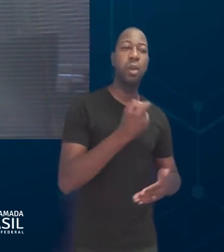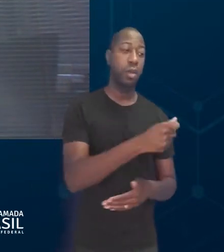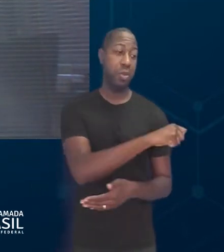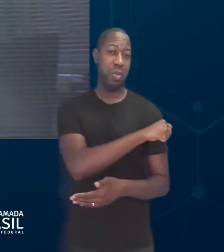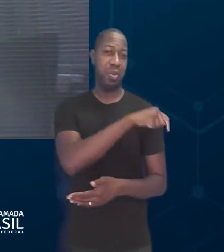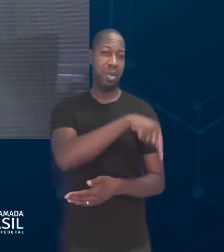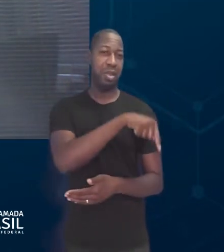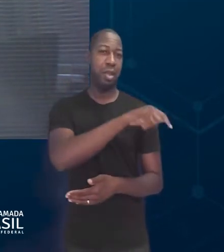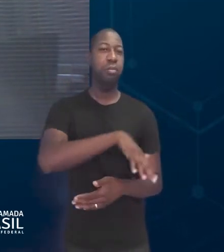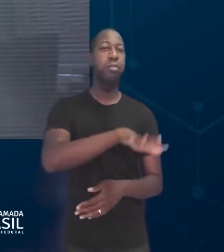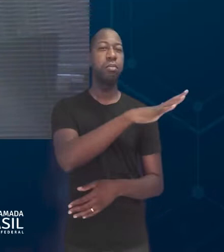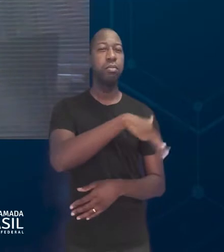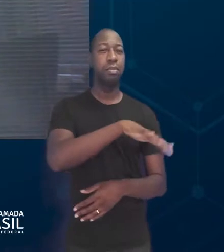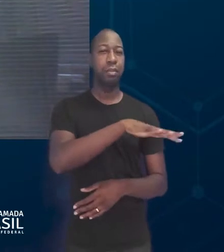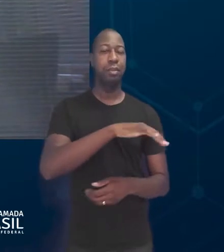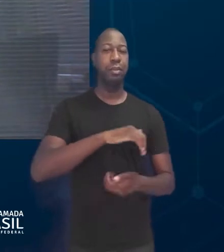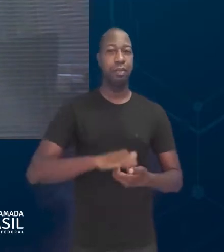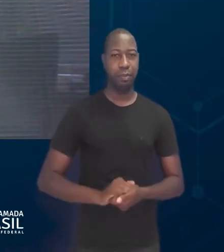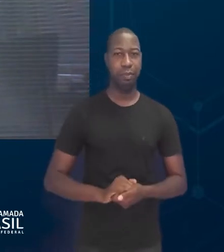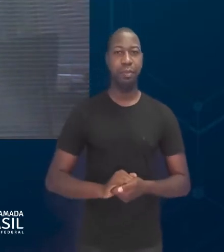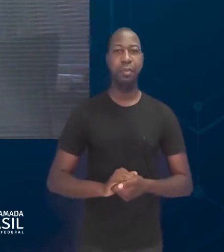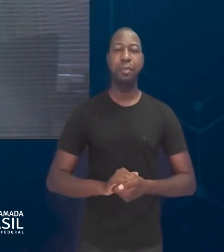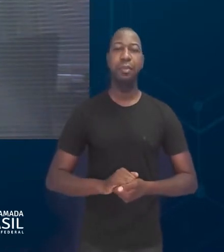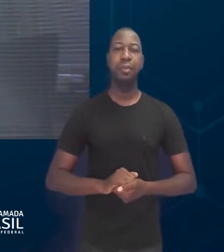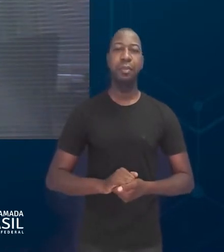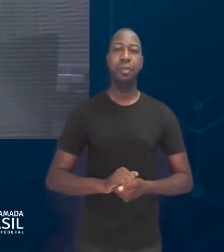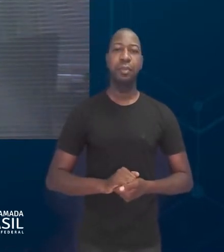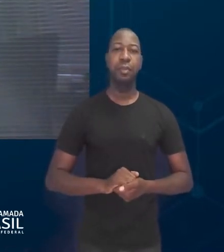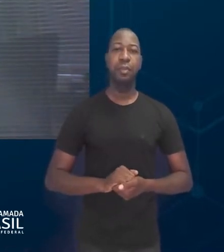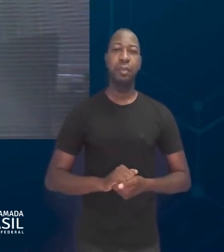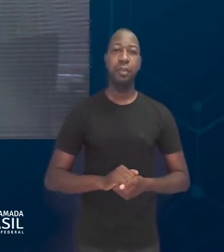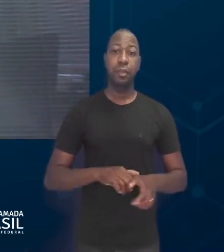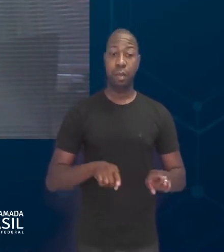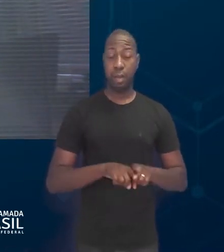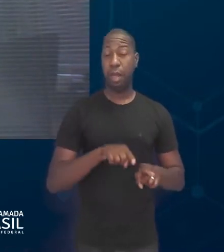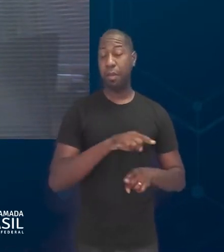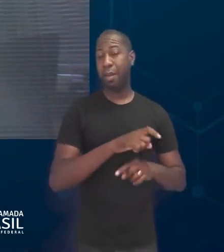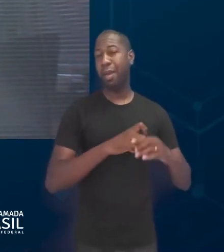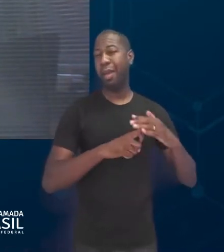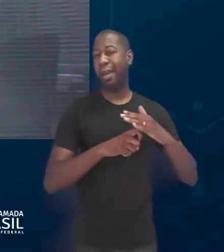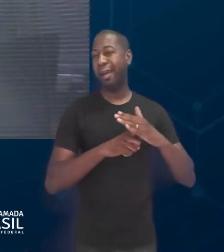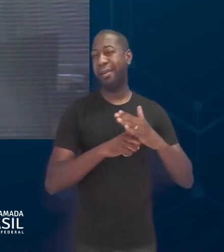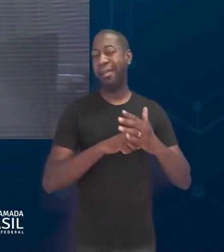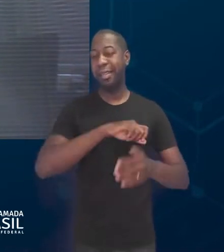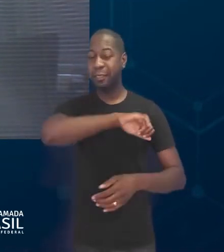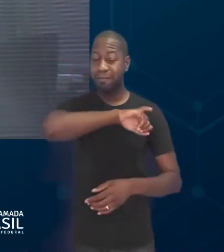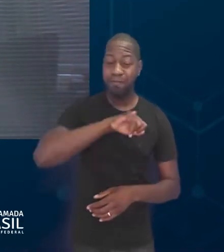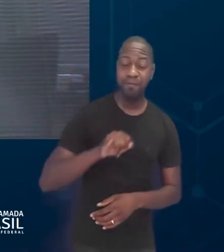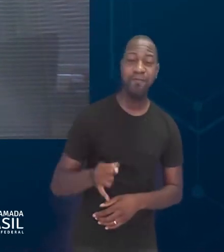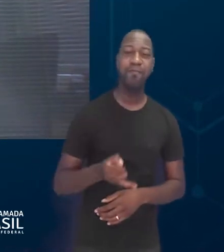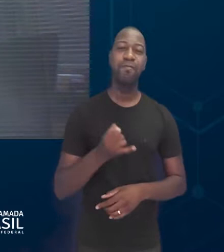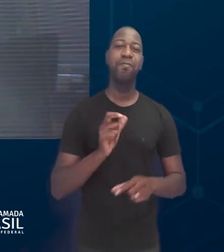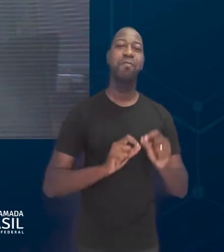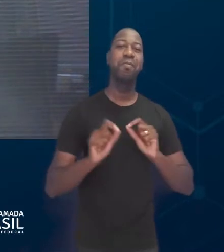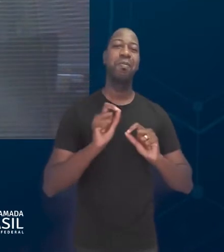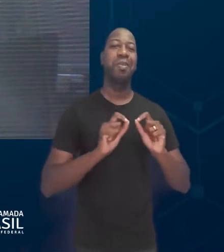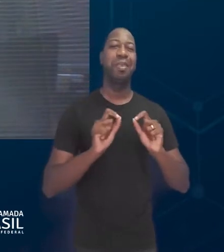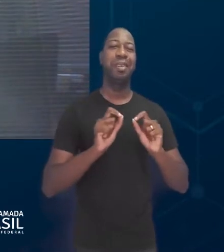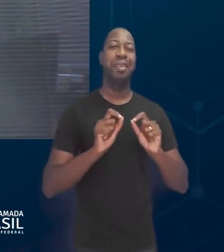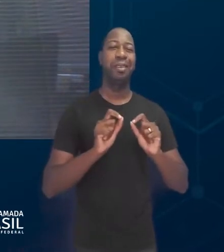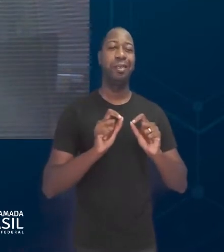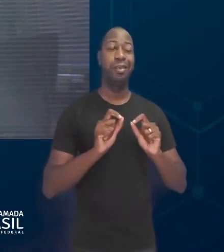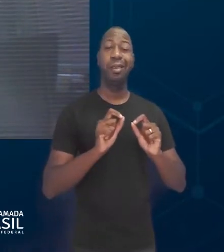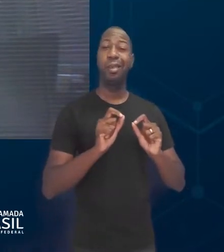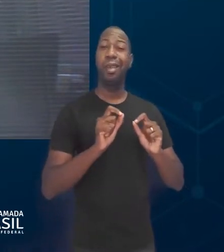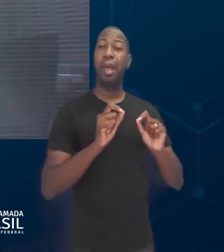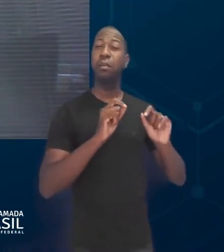leitura e o conhecimento da cultura sul-fluminense. Além disso, a feira é uma grande oportunidade para conhecermos e